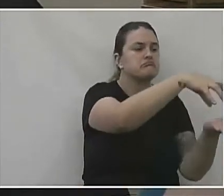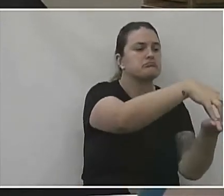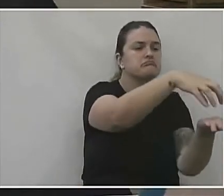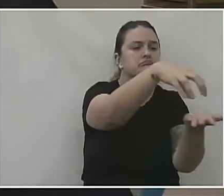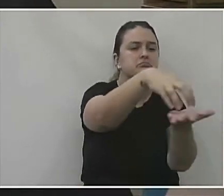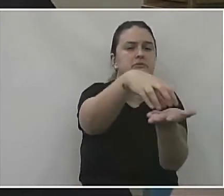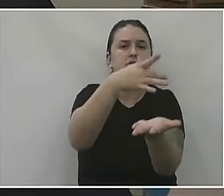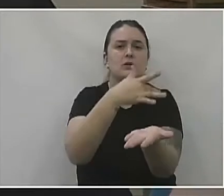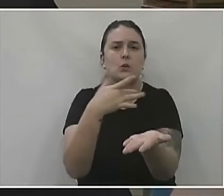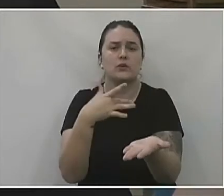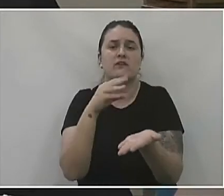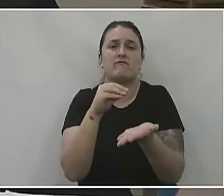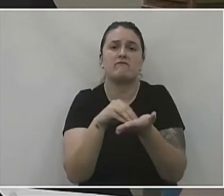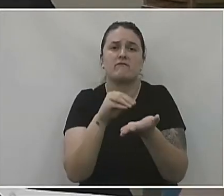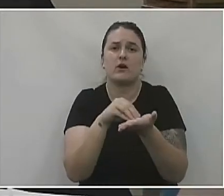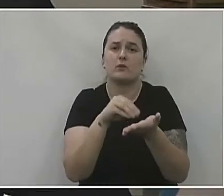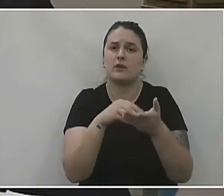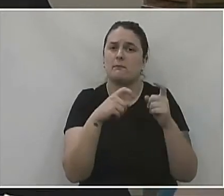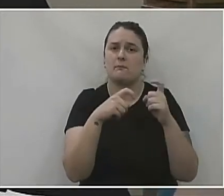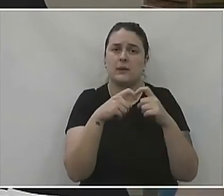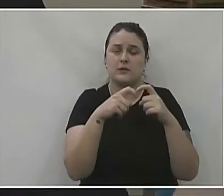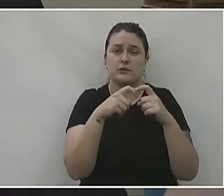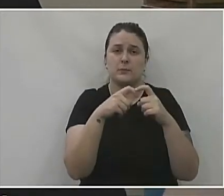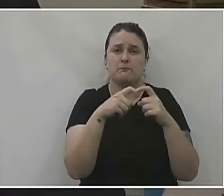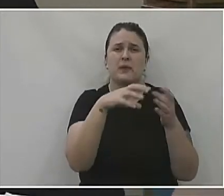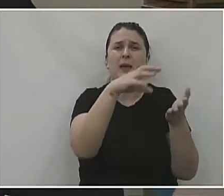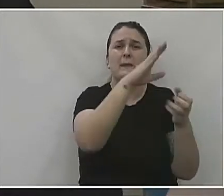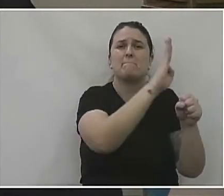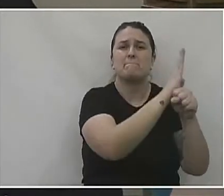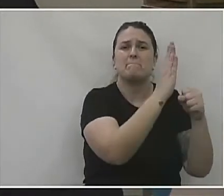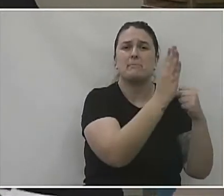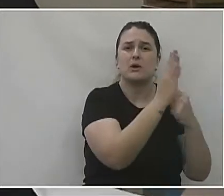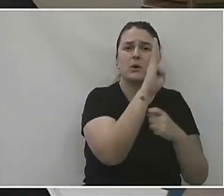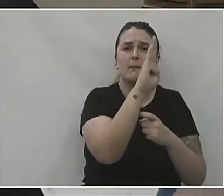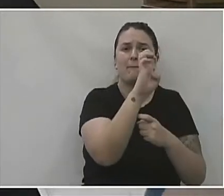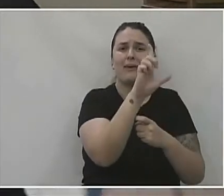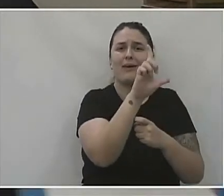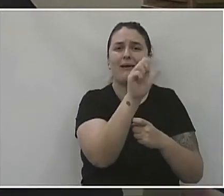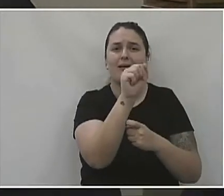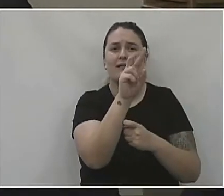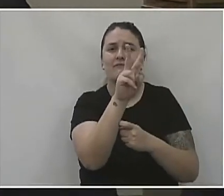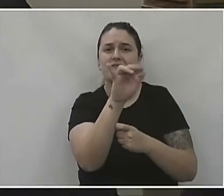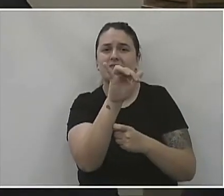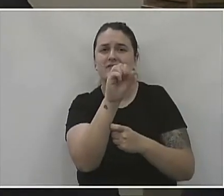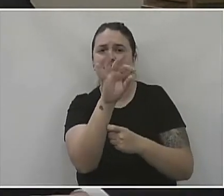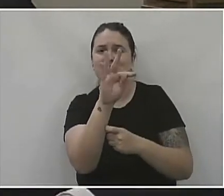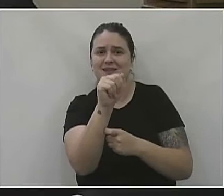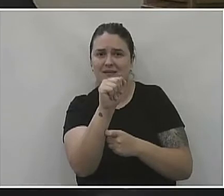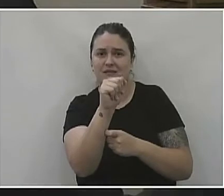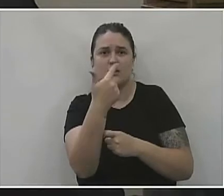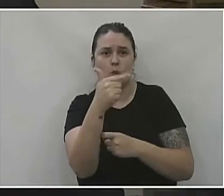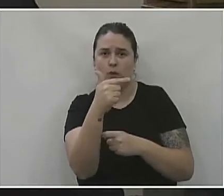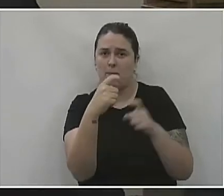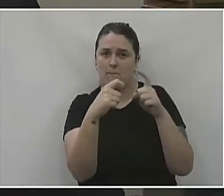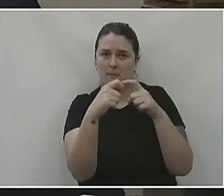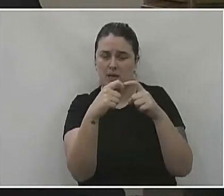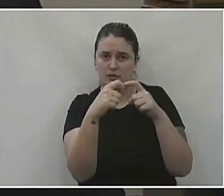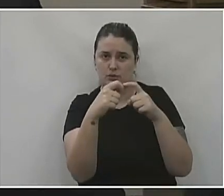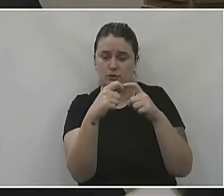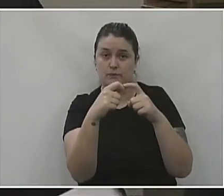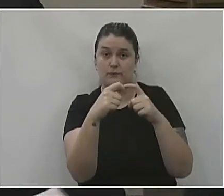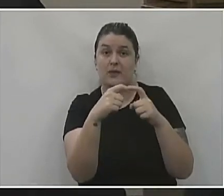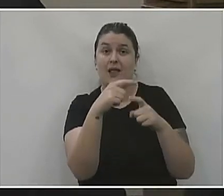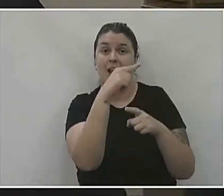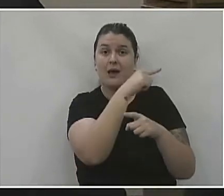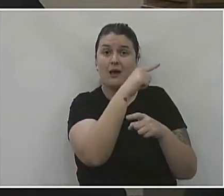como no bairro Bela Vista, o pessoal já era atendido ali no bairro Limeira. O bairro Limeira tinha uma médica ali por muitos